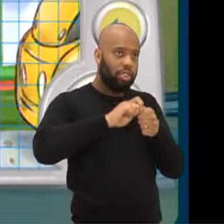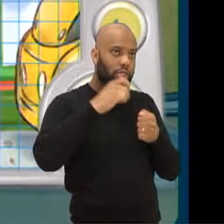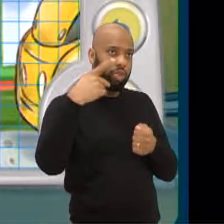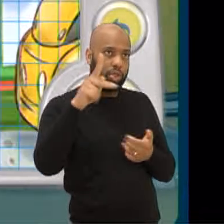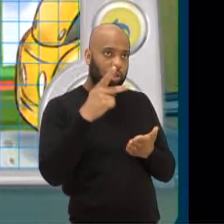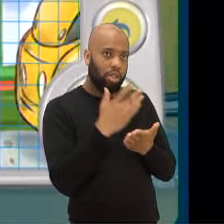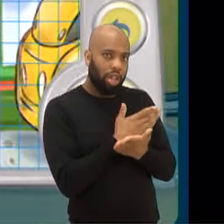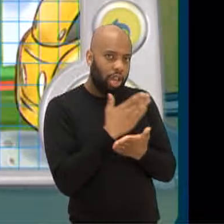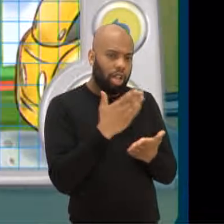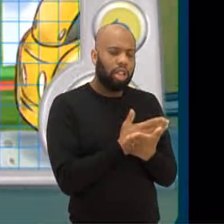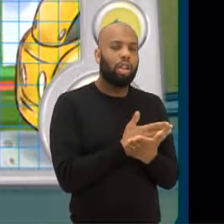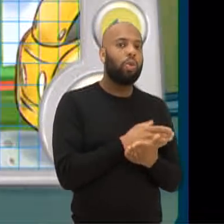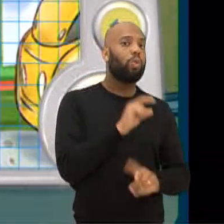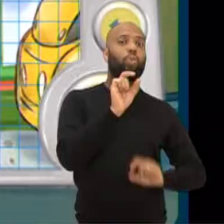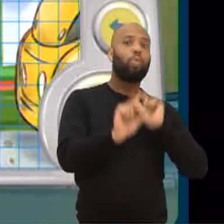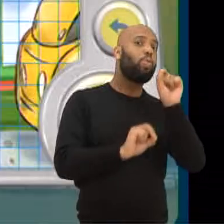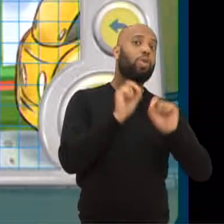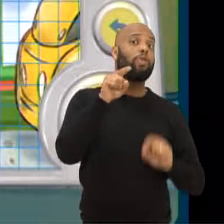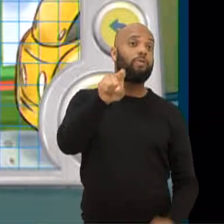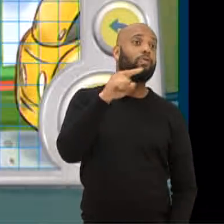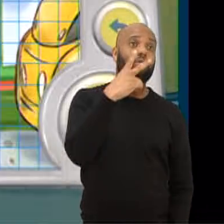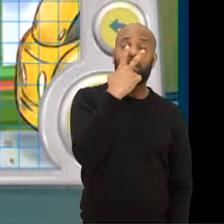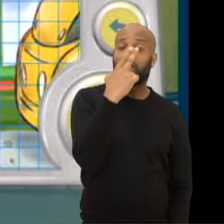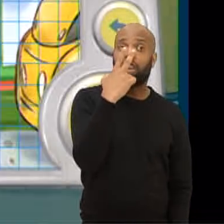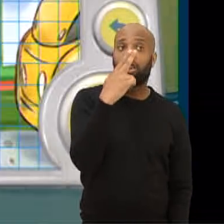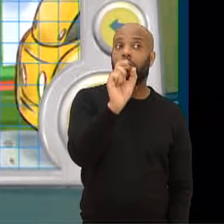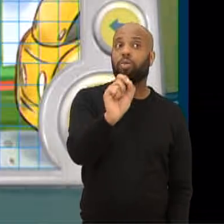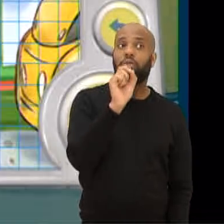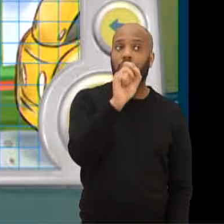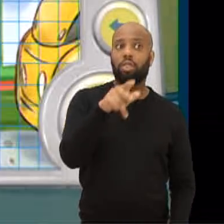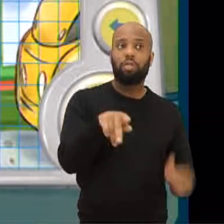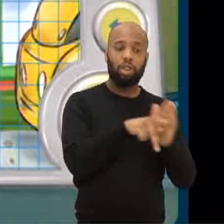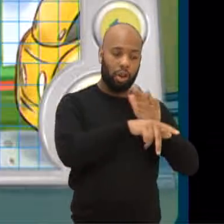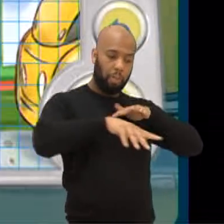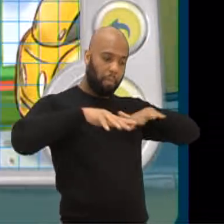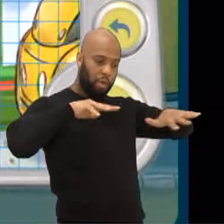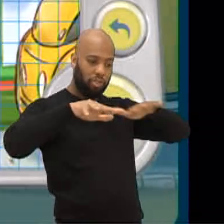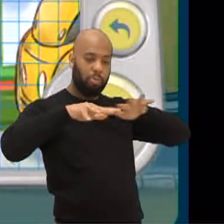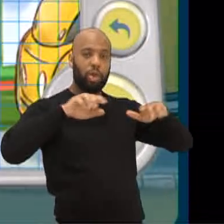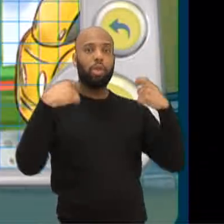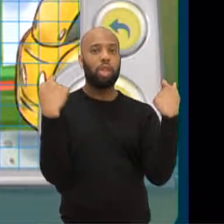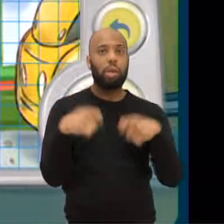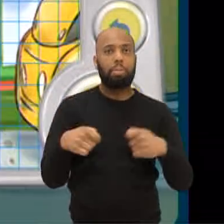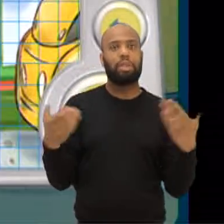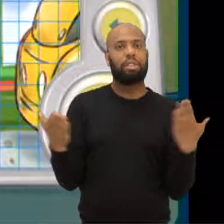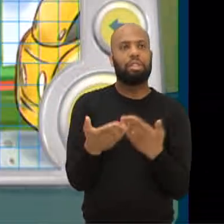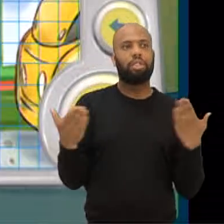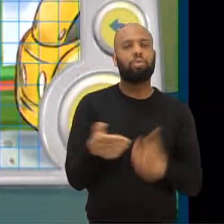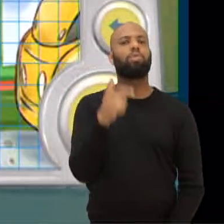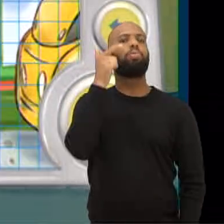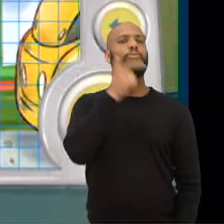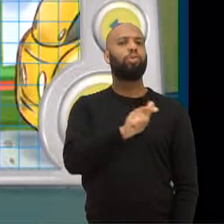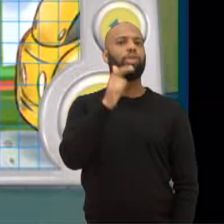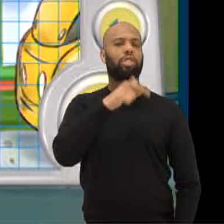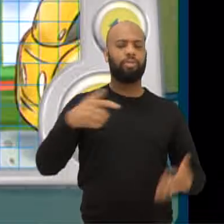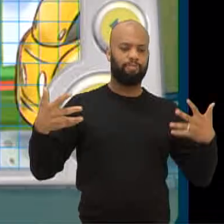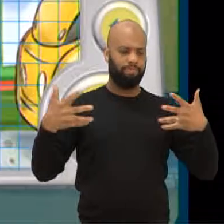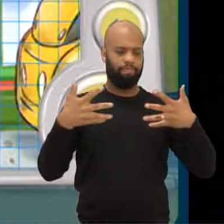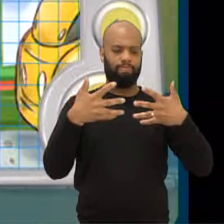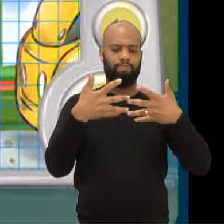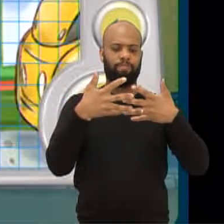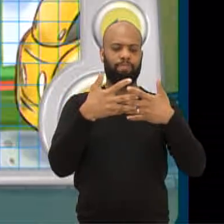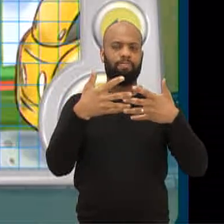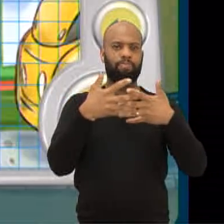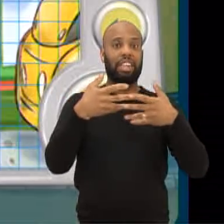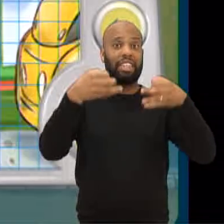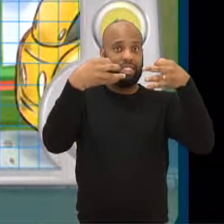caderno, supondo qual seria a movimentação necessária para que ocorra o encaixe dessa